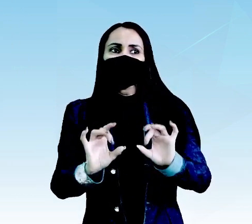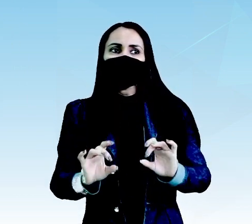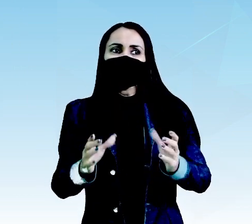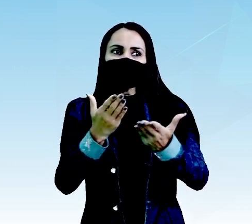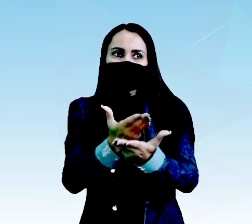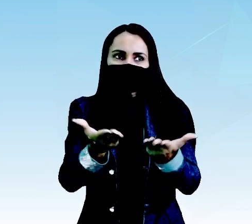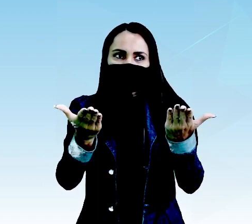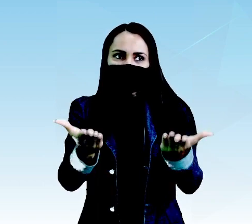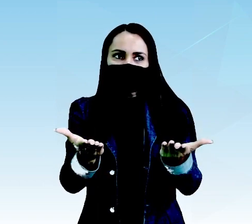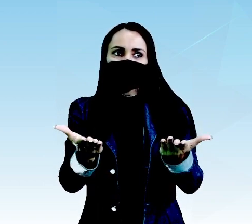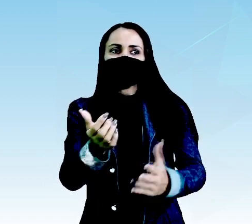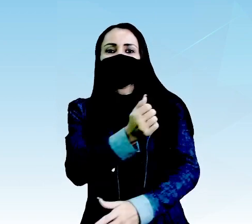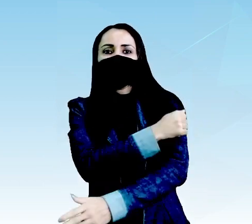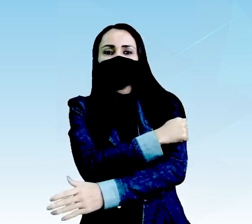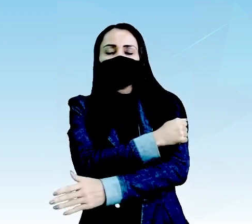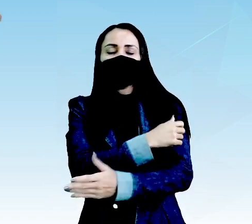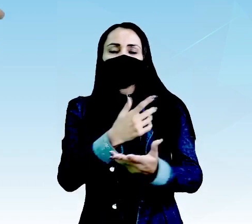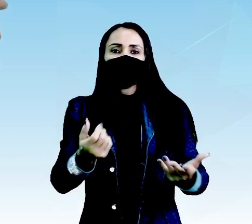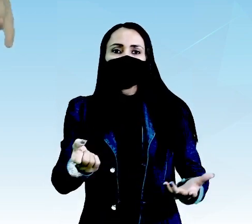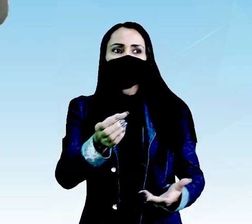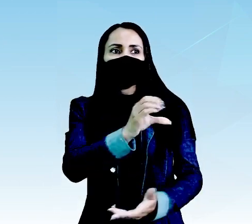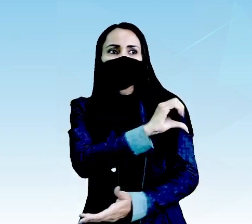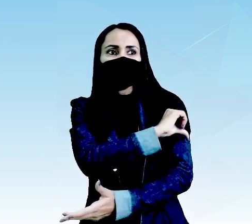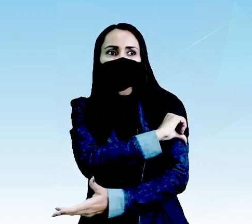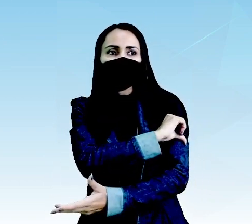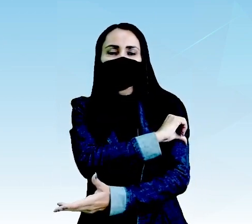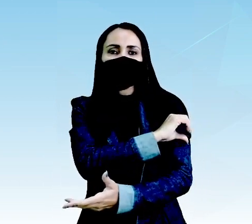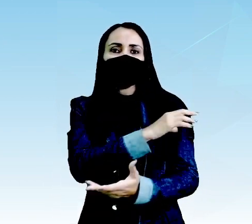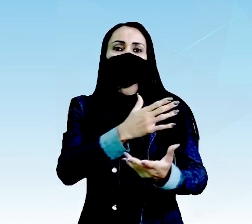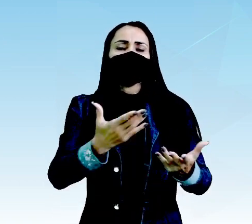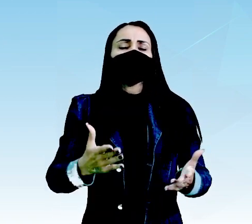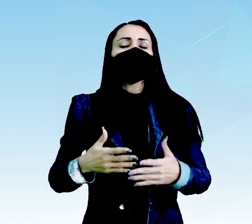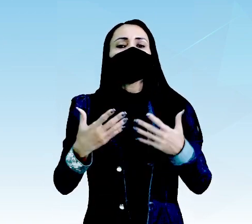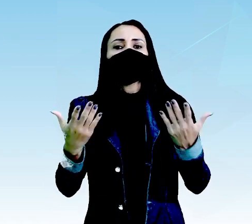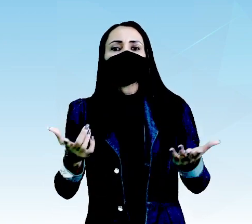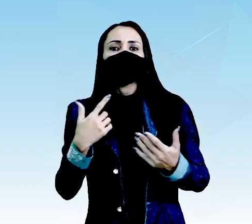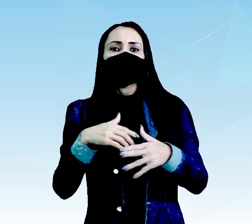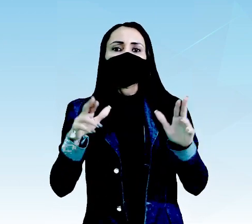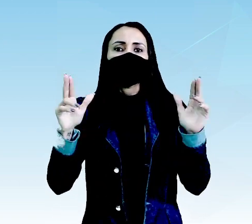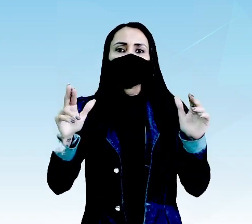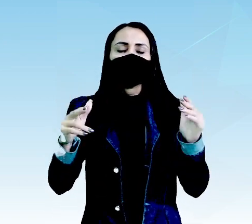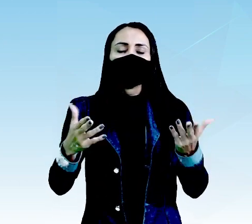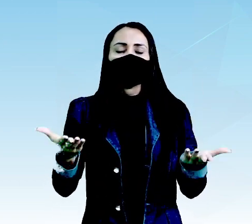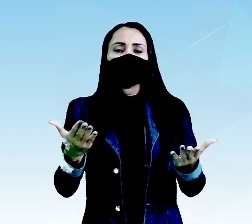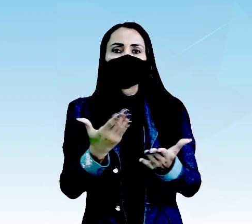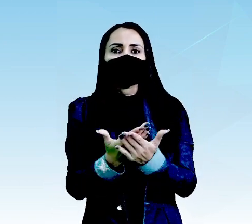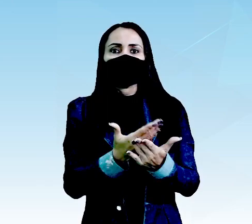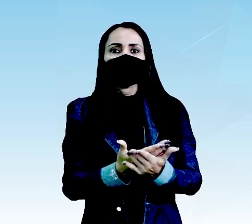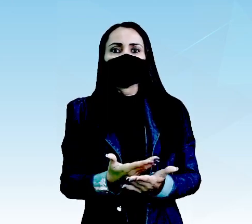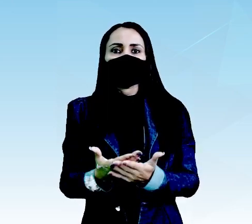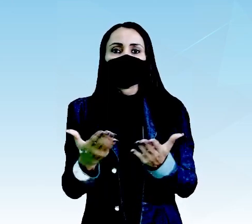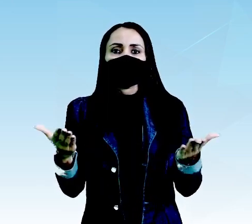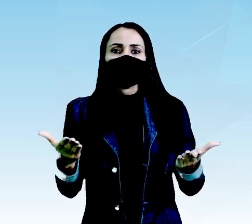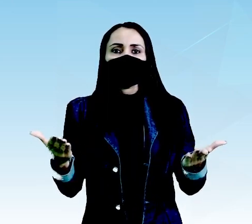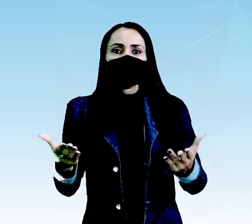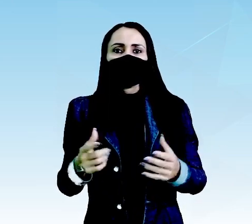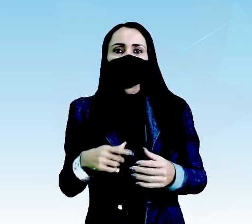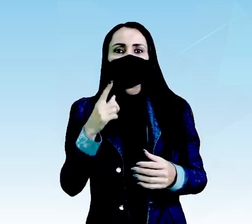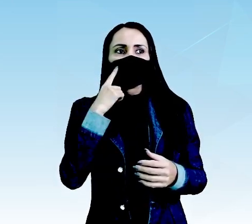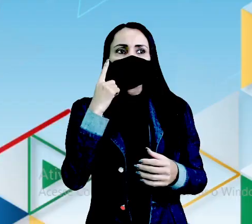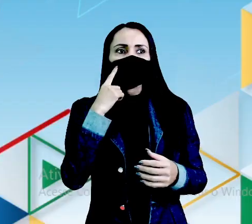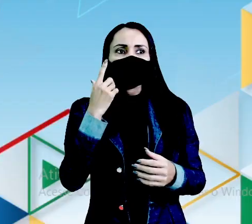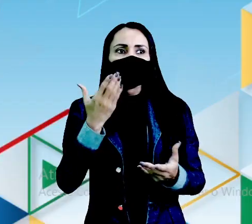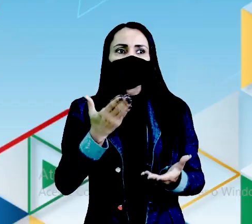para você, estudante do nono ano. Mas qual será o tema da aula de hoje? Como há na